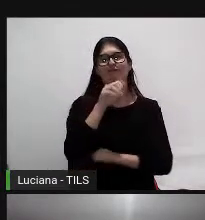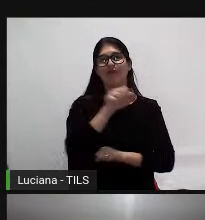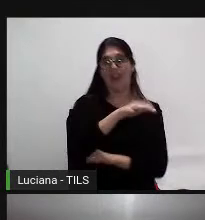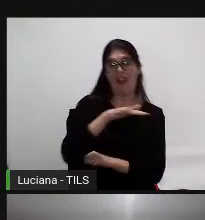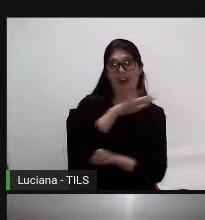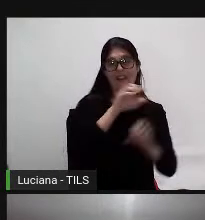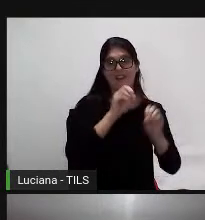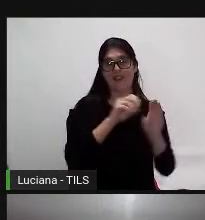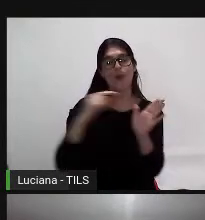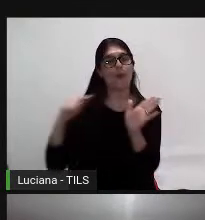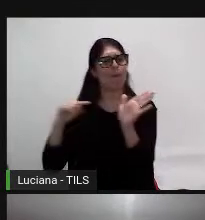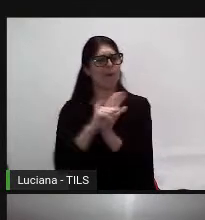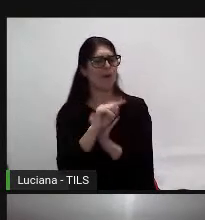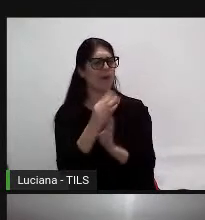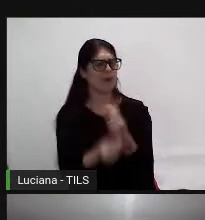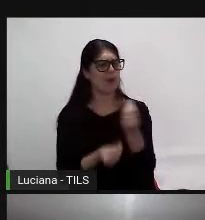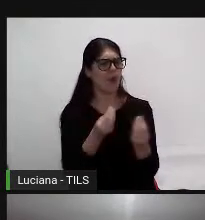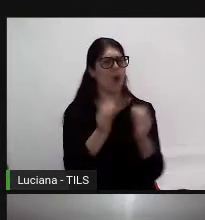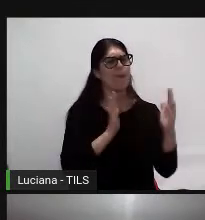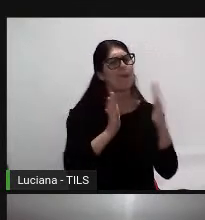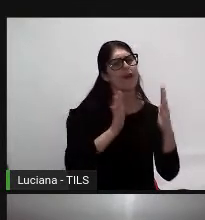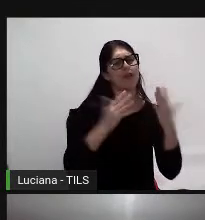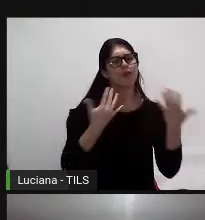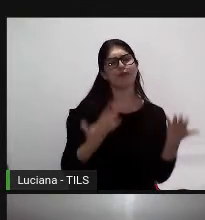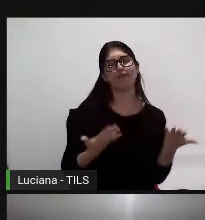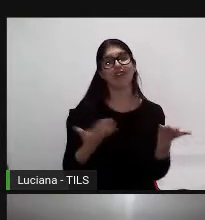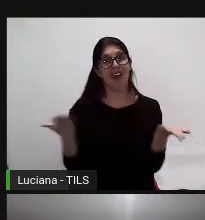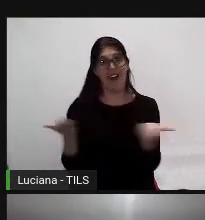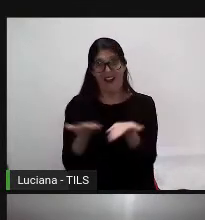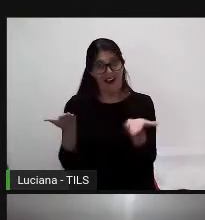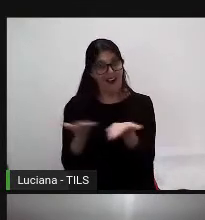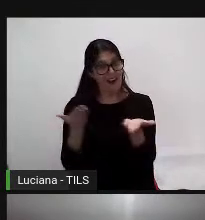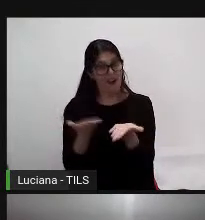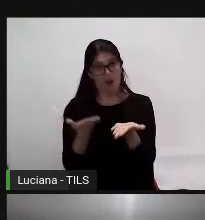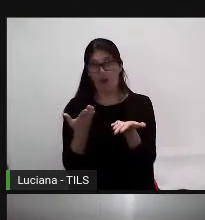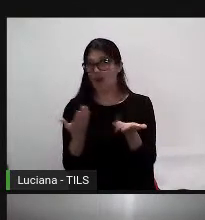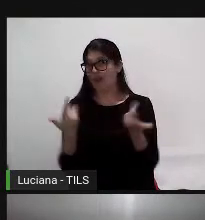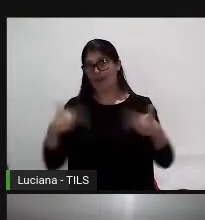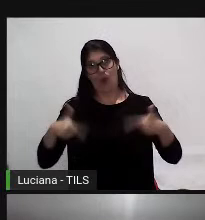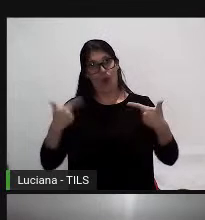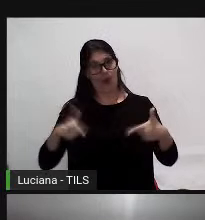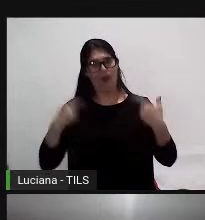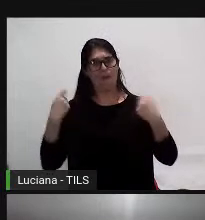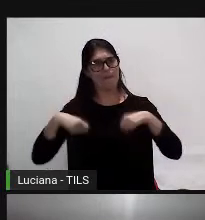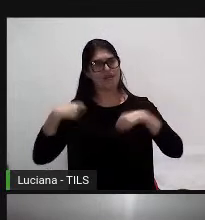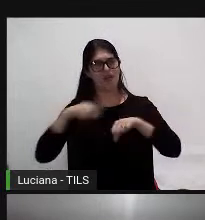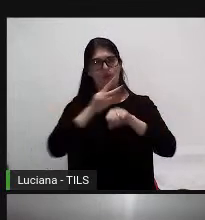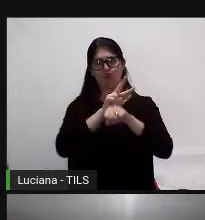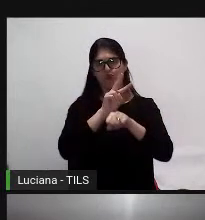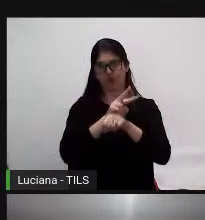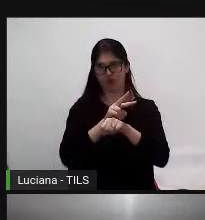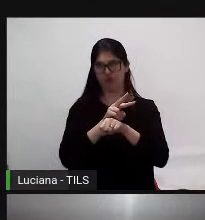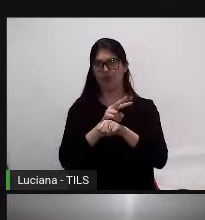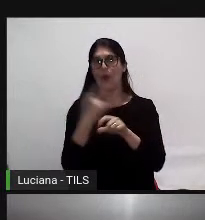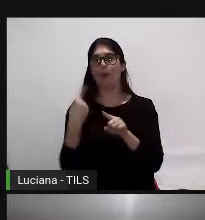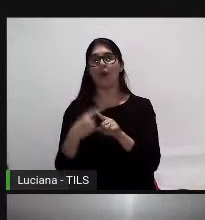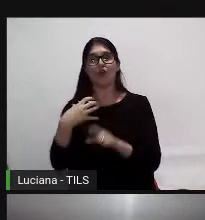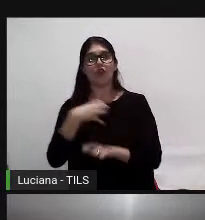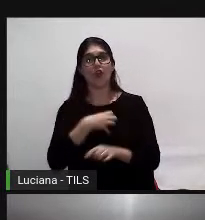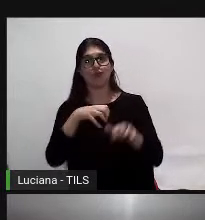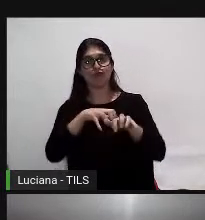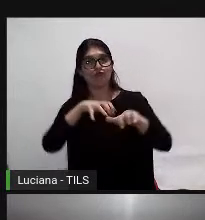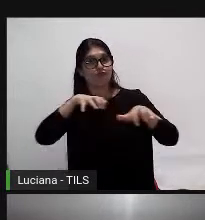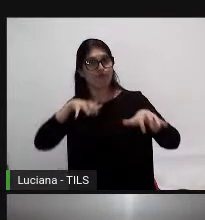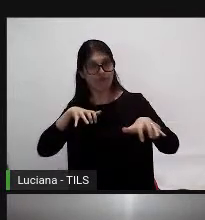e perguntavam, olha, qual é os prazos? Infelizmente, nesse momento, não existe isso. Então, o formato remoto, ele